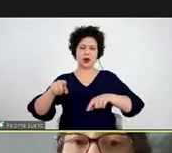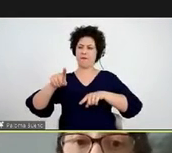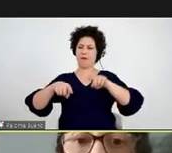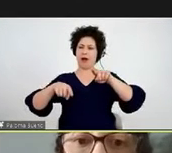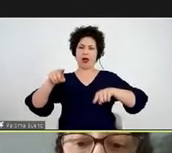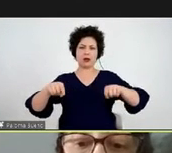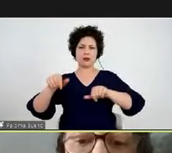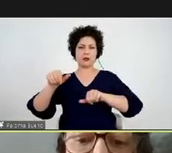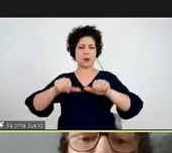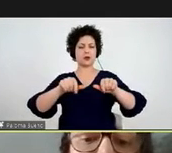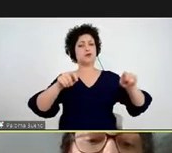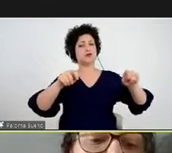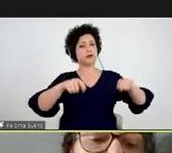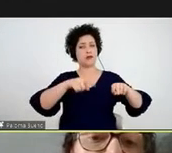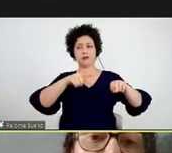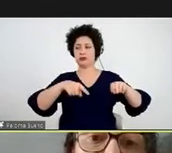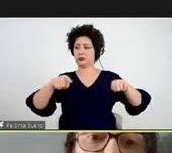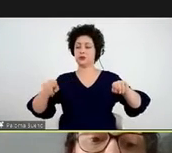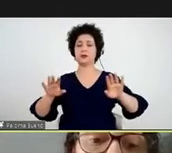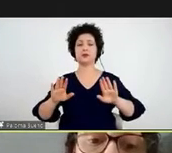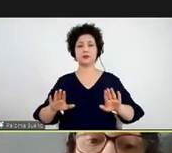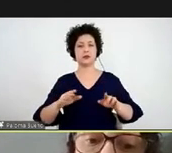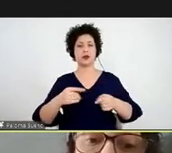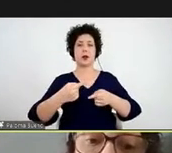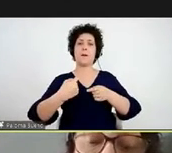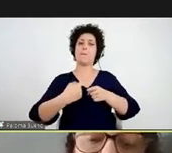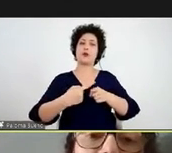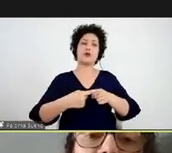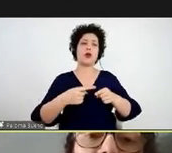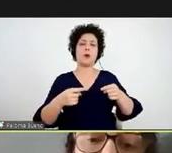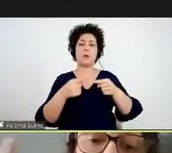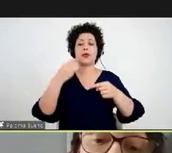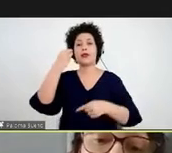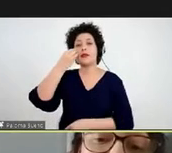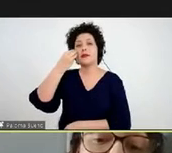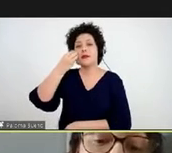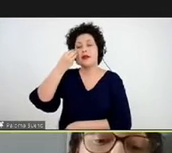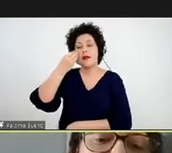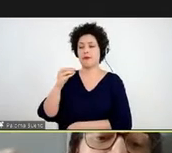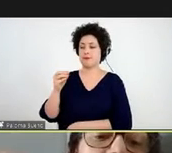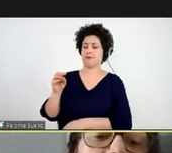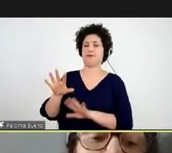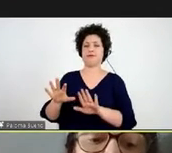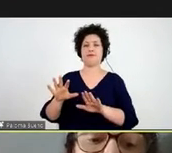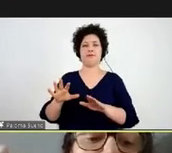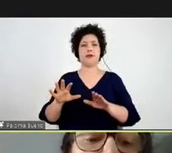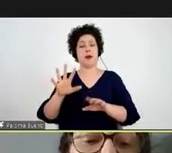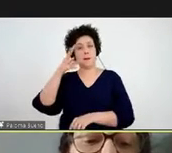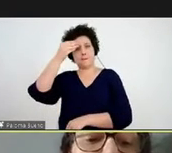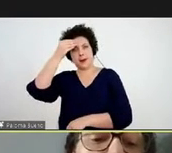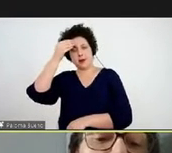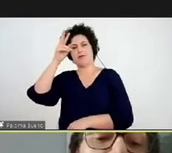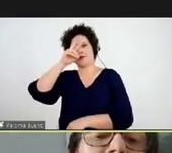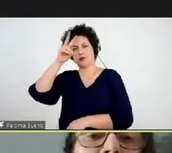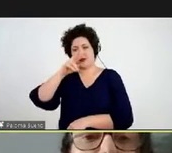transformações possíveis, né? Haja vista que deriva, então, da experiência, e aí a gente localiza, então, memória como